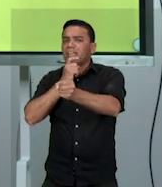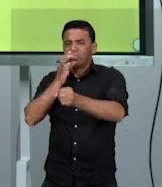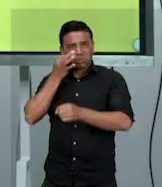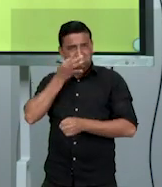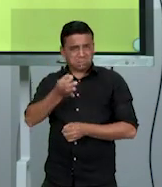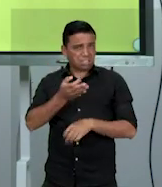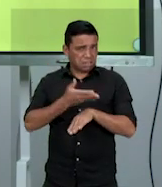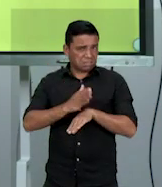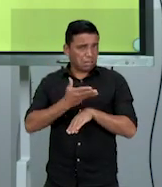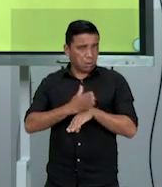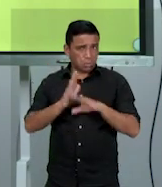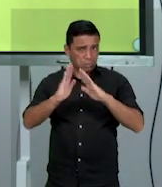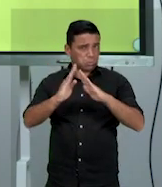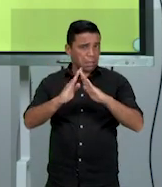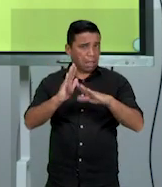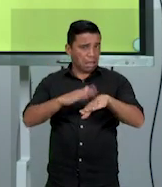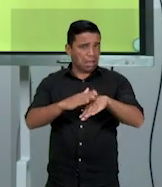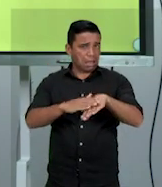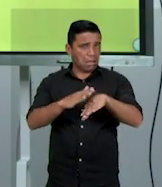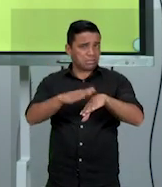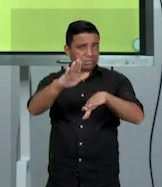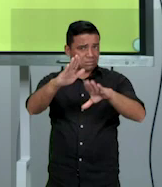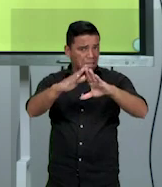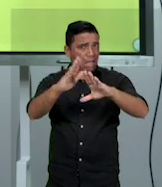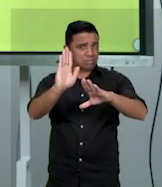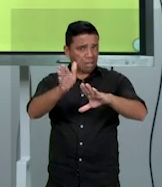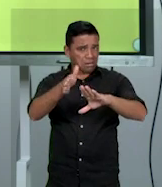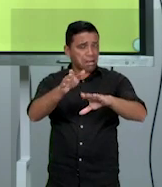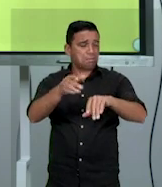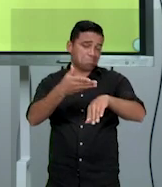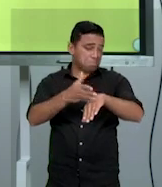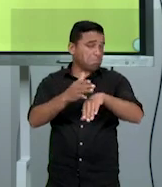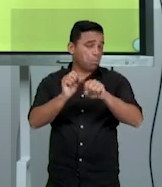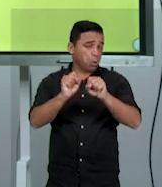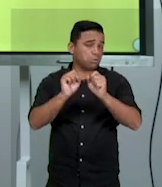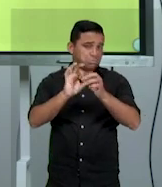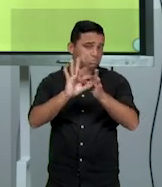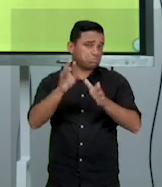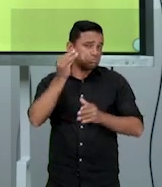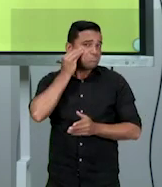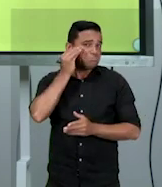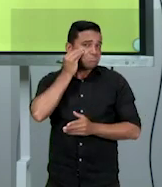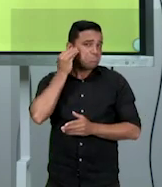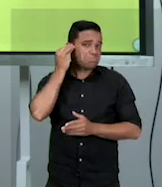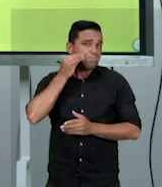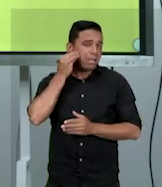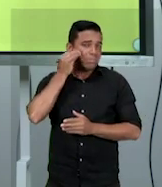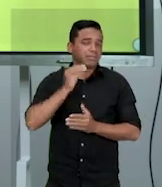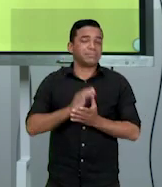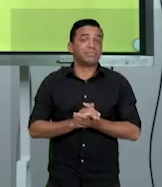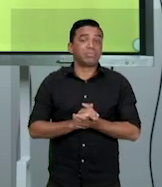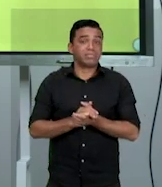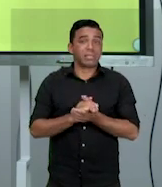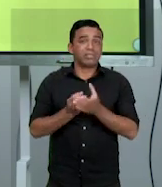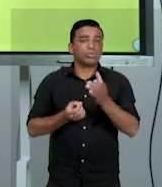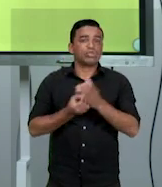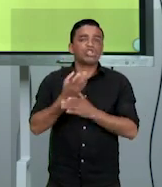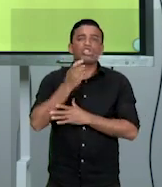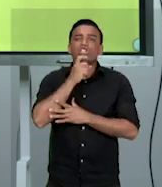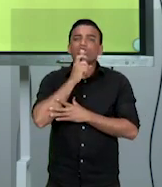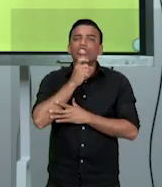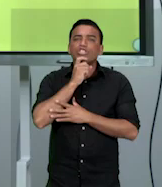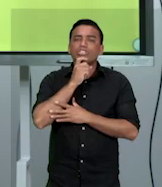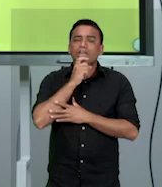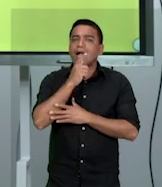esse teste. Façam aí no congelador o que vai acontecer, né? Então, para você formar gelo, a água